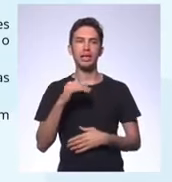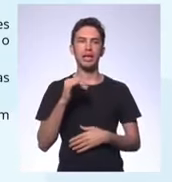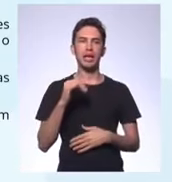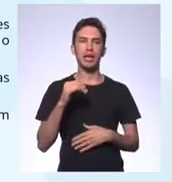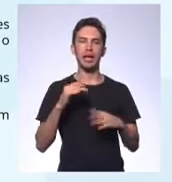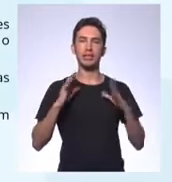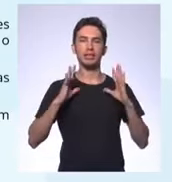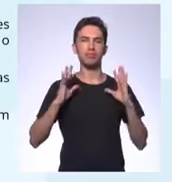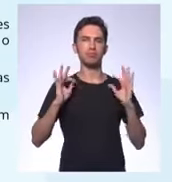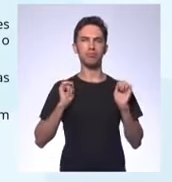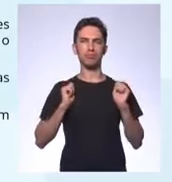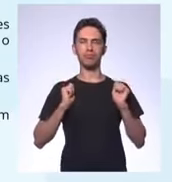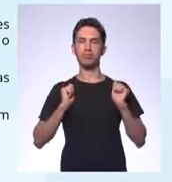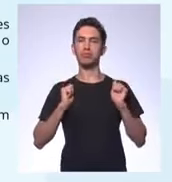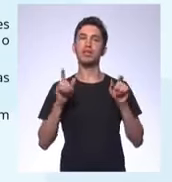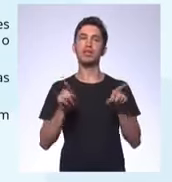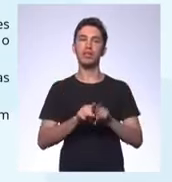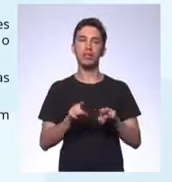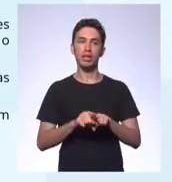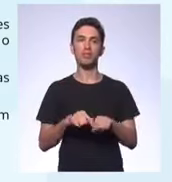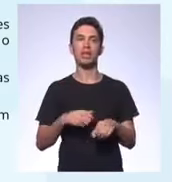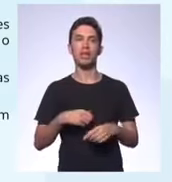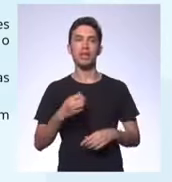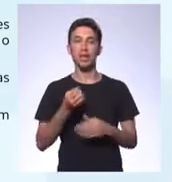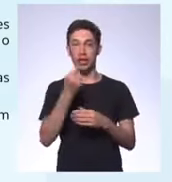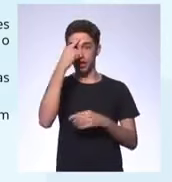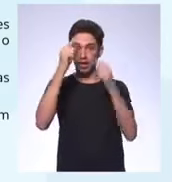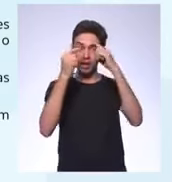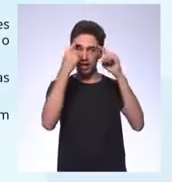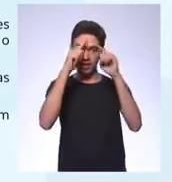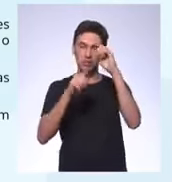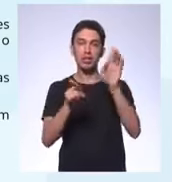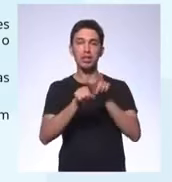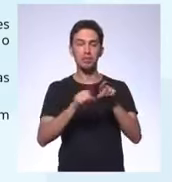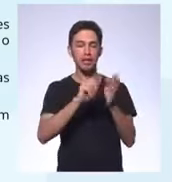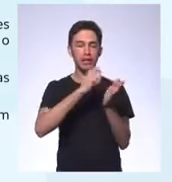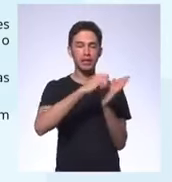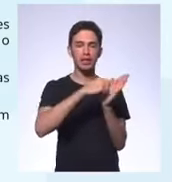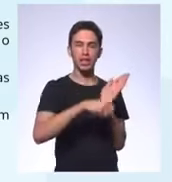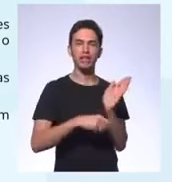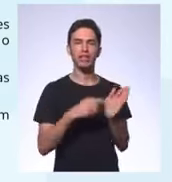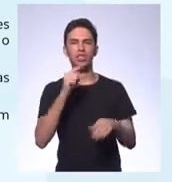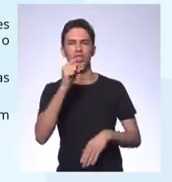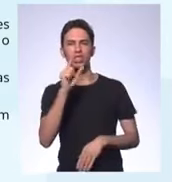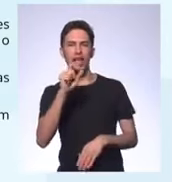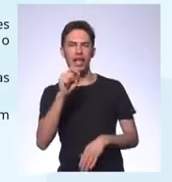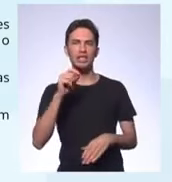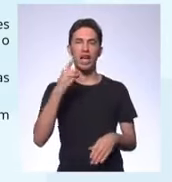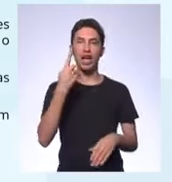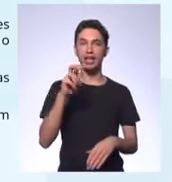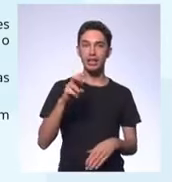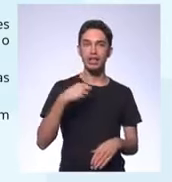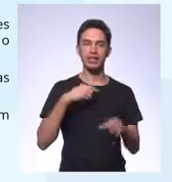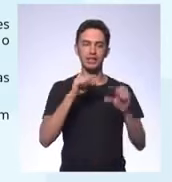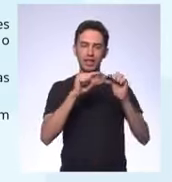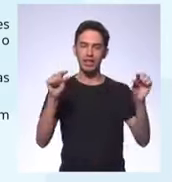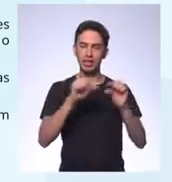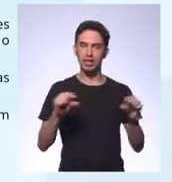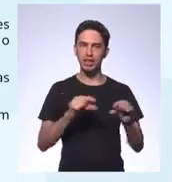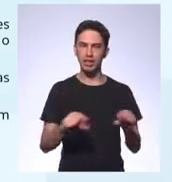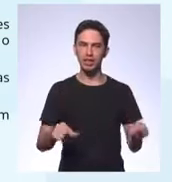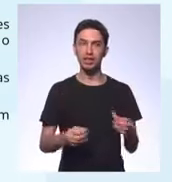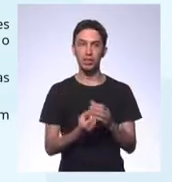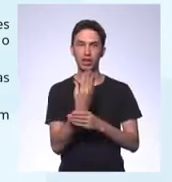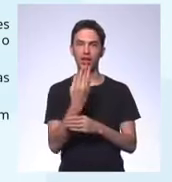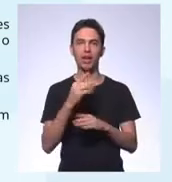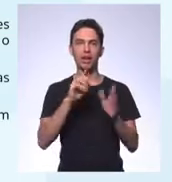objetivo e claro, além de criativo. E escreva de 10 a 15 linhas na elaboração do texto, certo? Então,